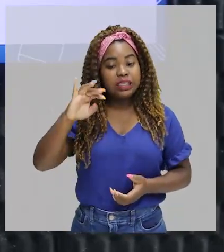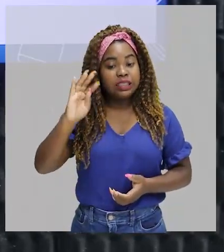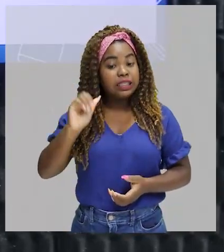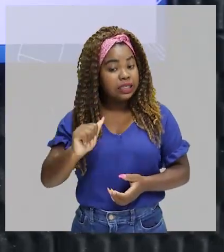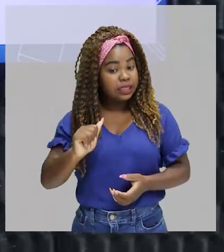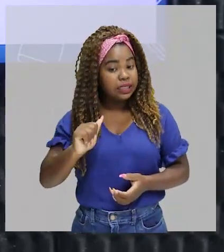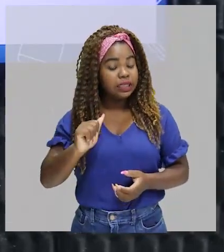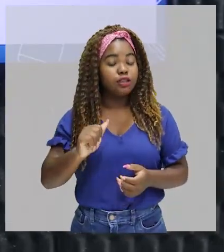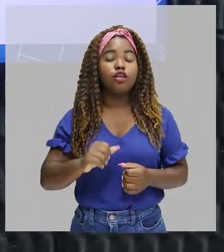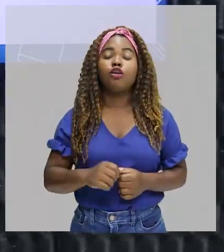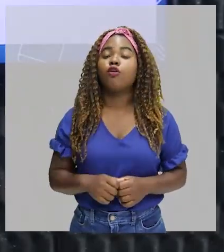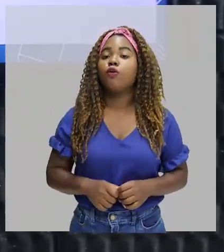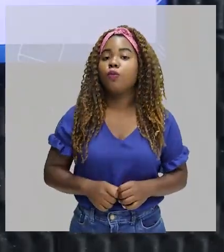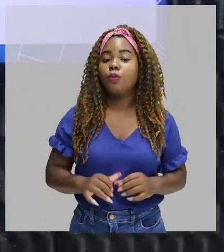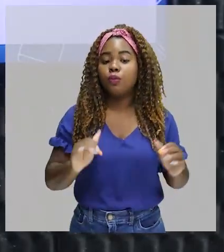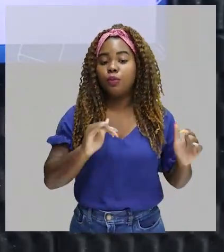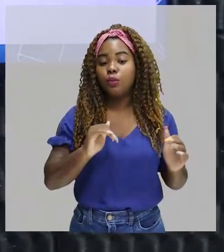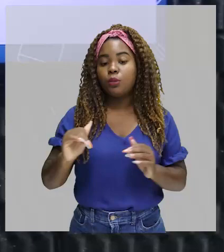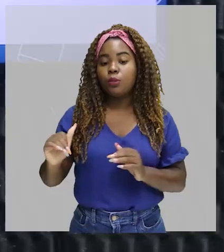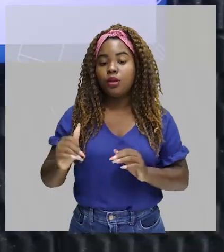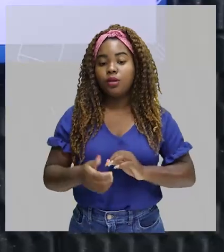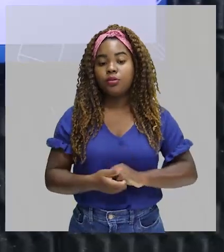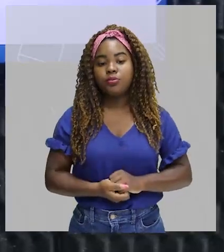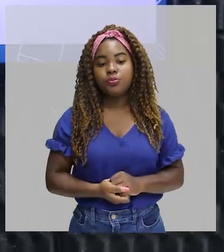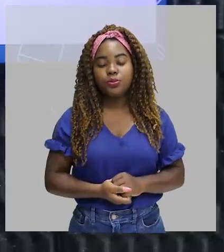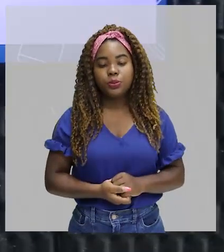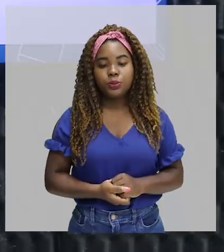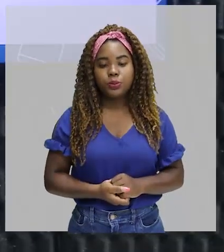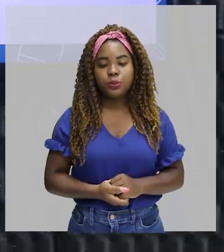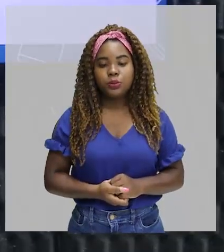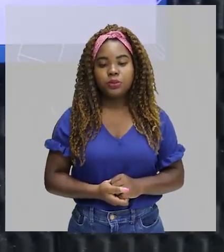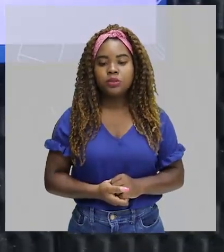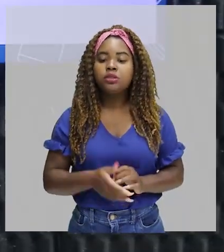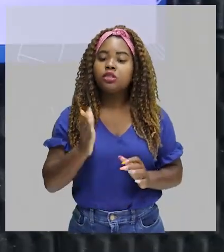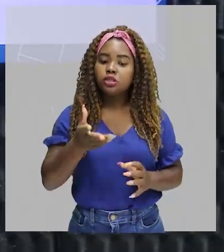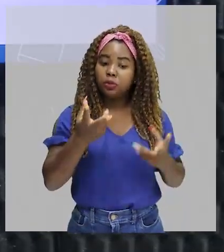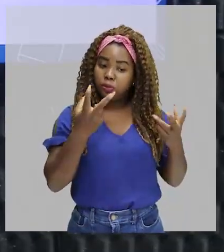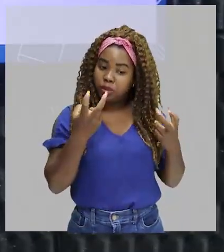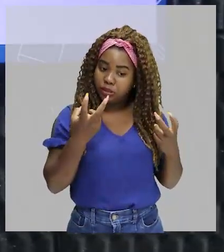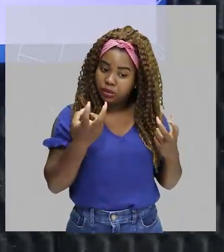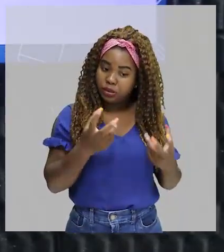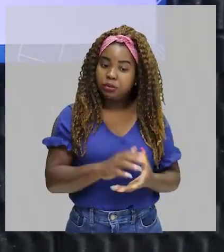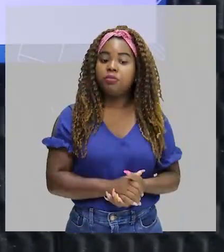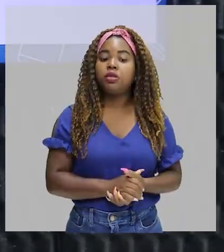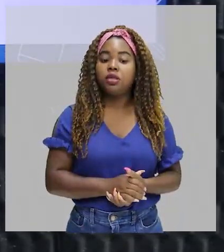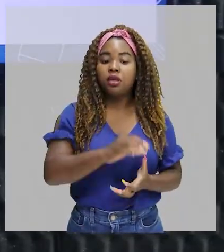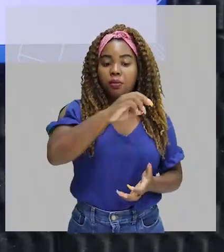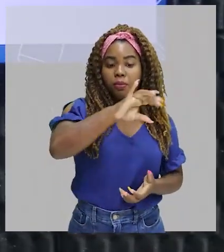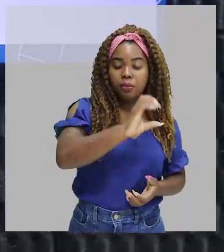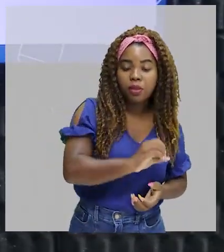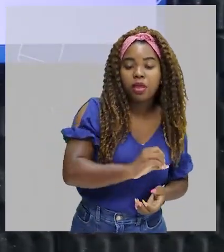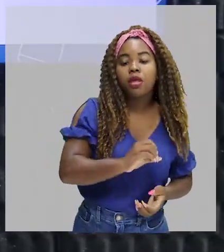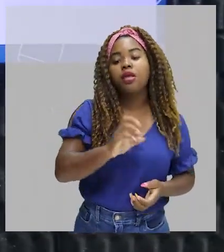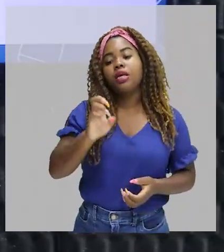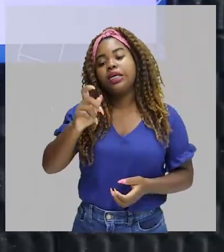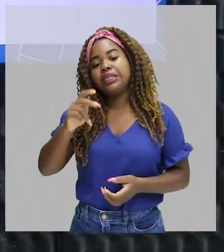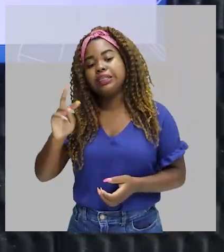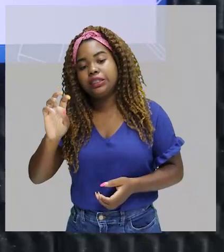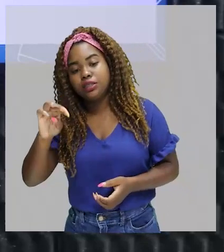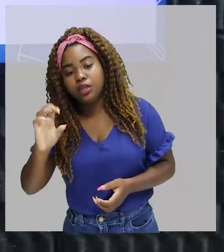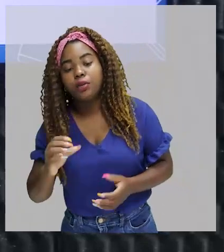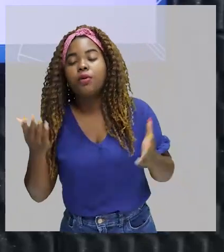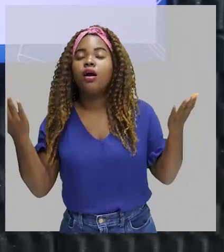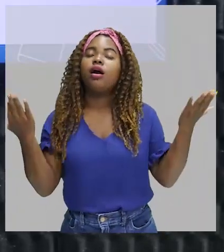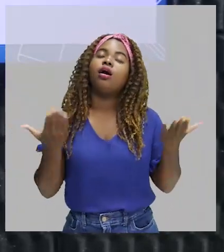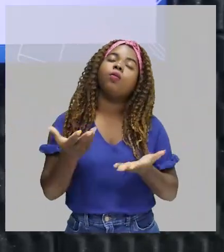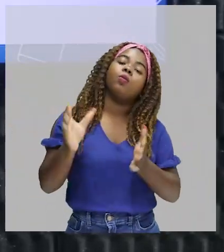tá? Fica ligadinho, presta atenção. Dito isso, já identificado quem é meio, quem é extremo, agora